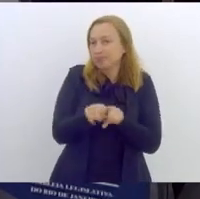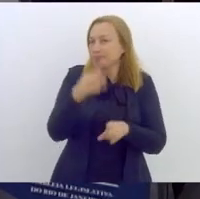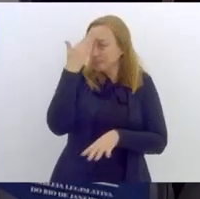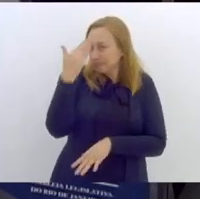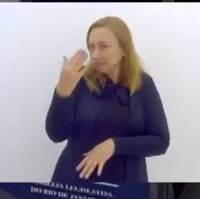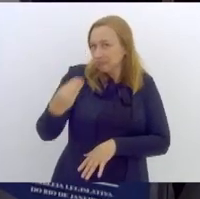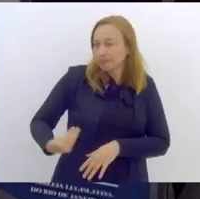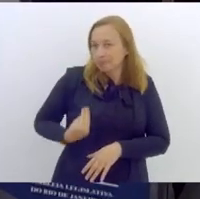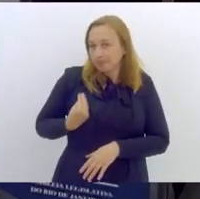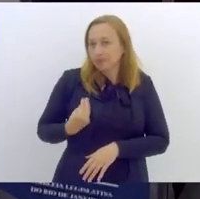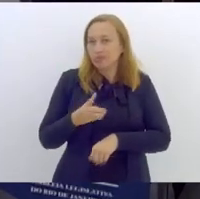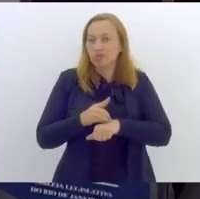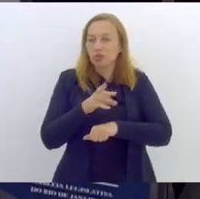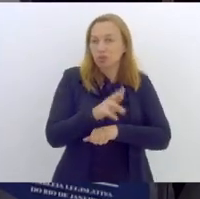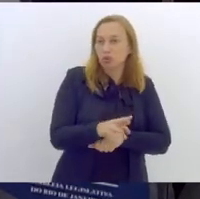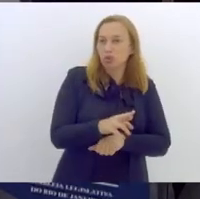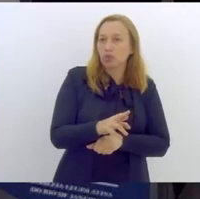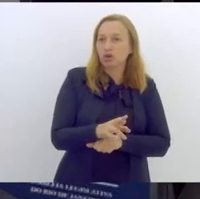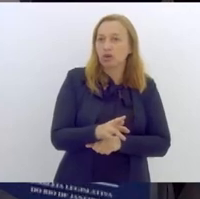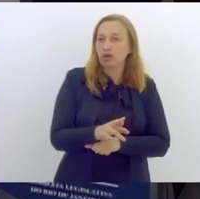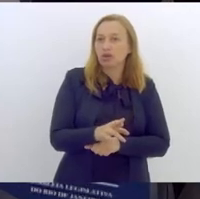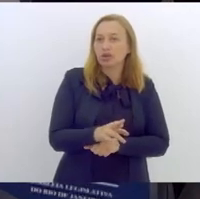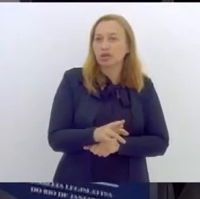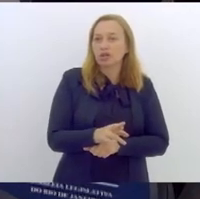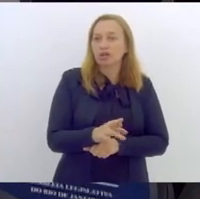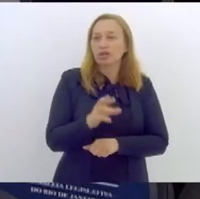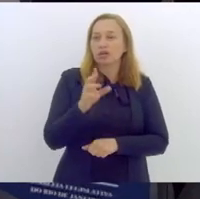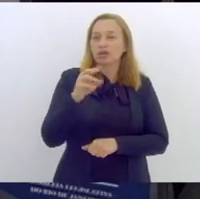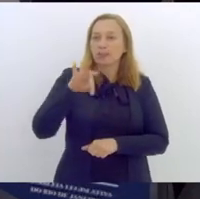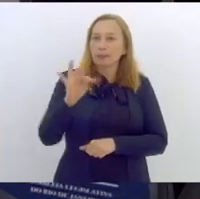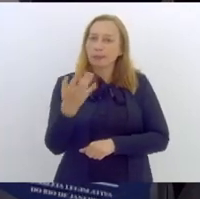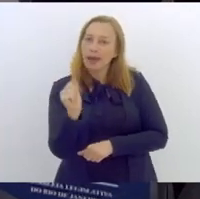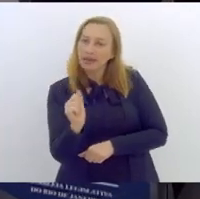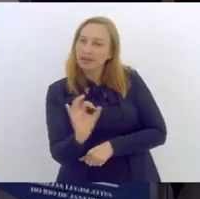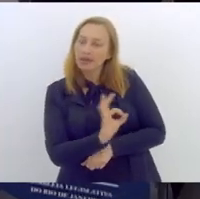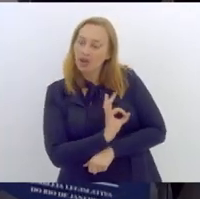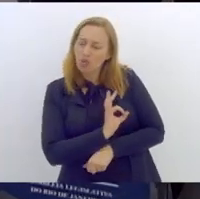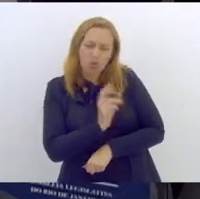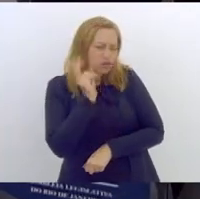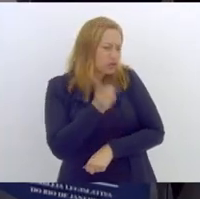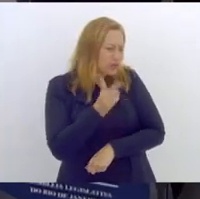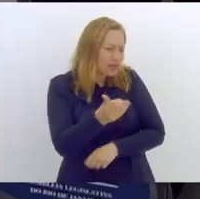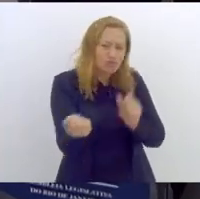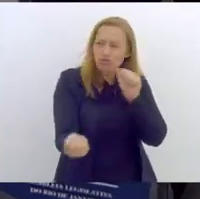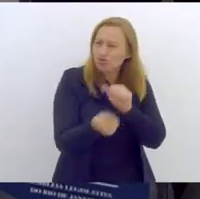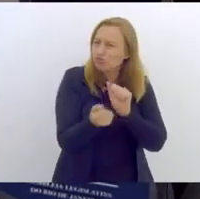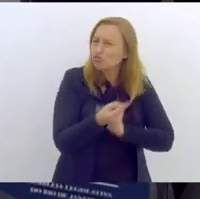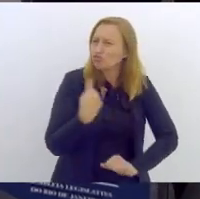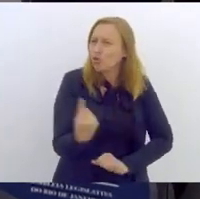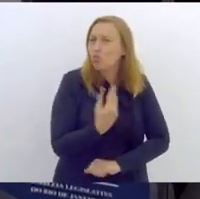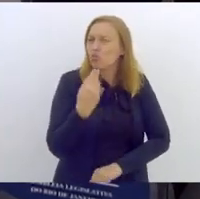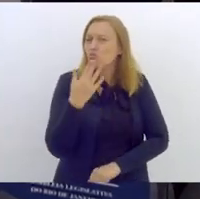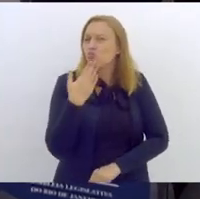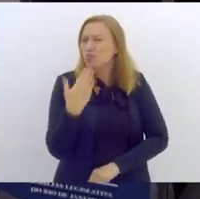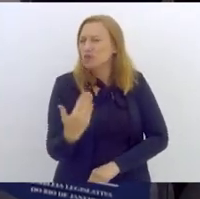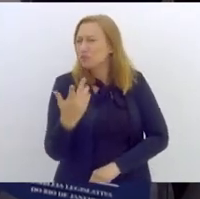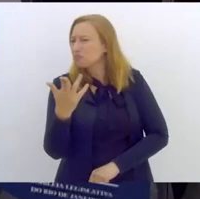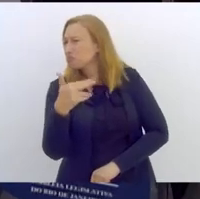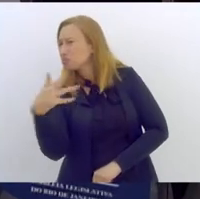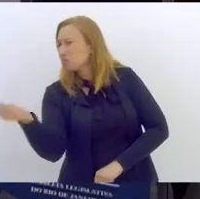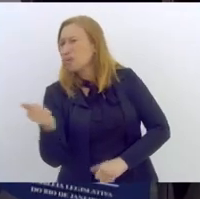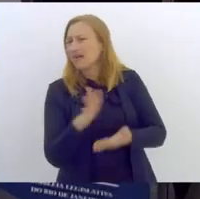presença da Doutora Marta Rocha tá sempre conosco nunca pediu nada em troca